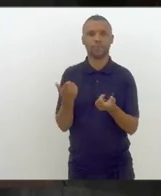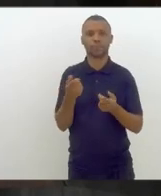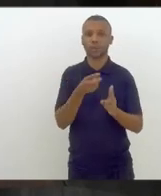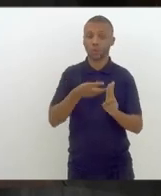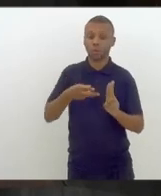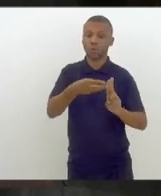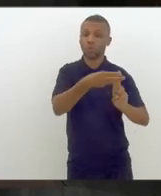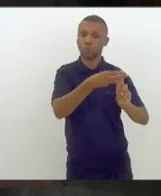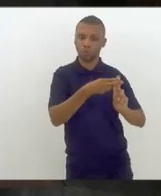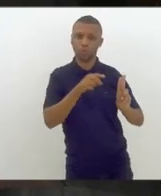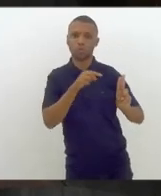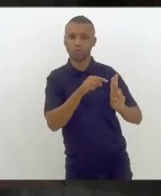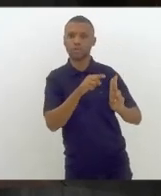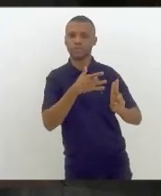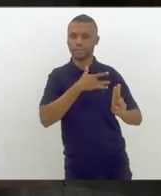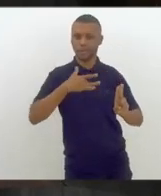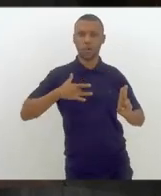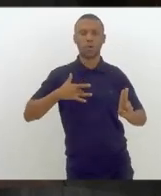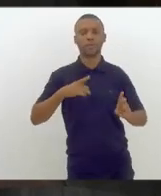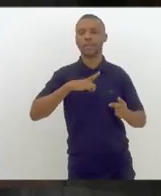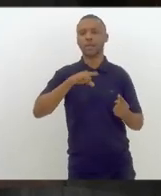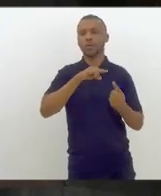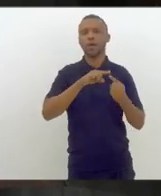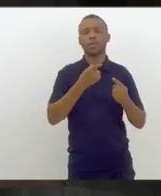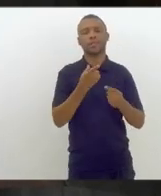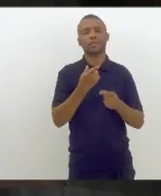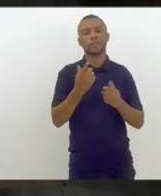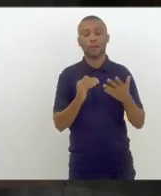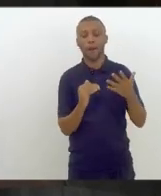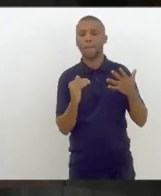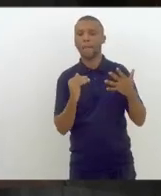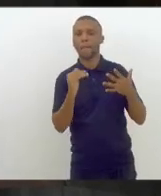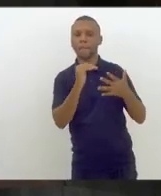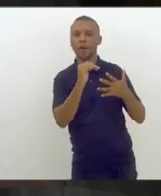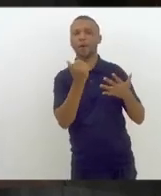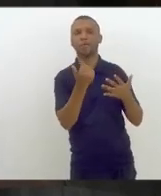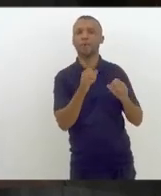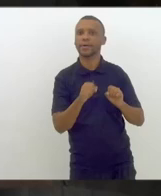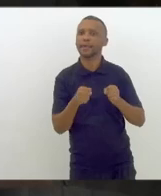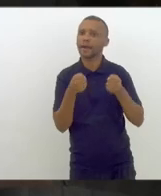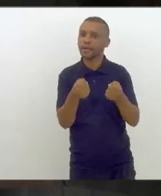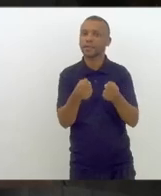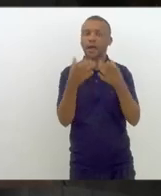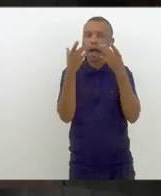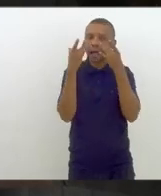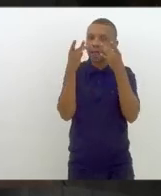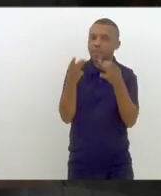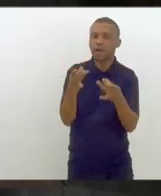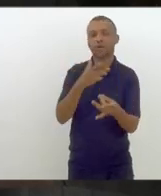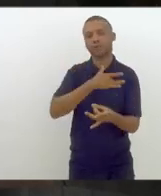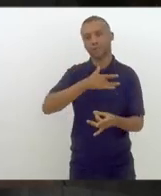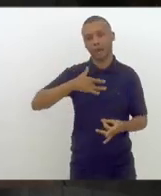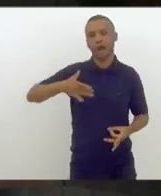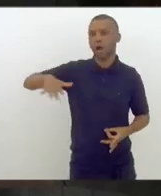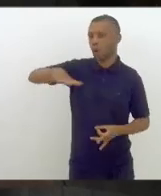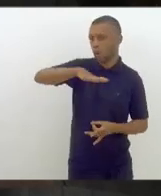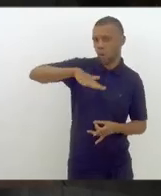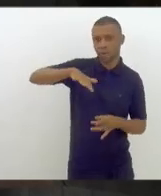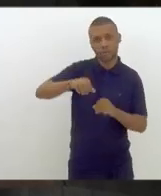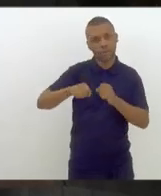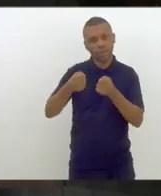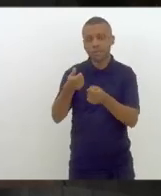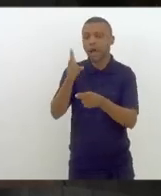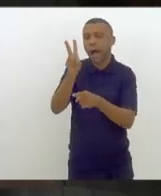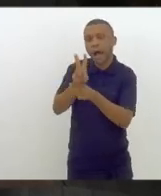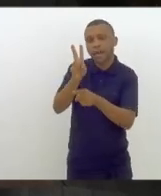de saúde que, em todos os níveis, garanta atenção à saúde, garanta